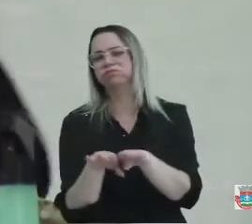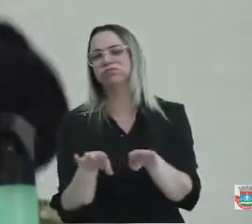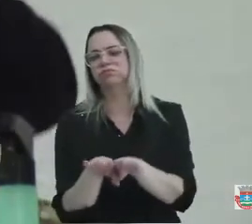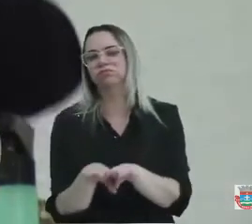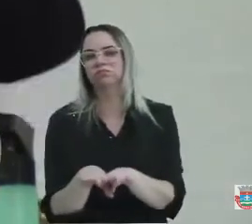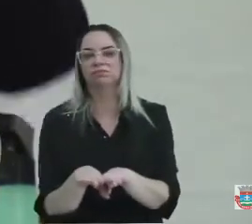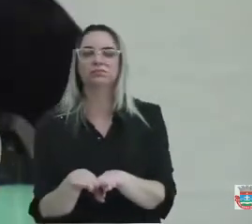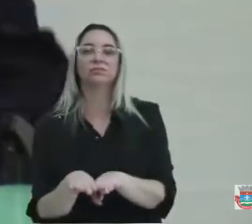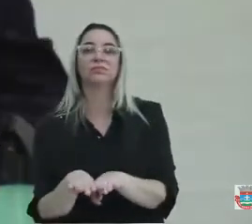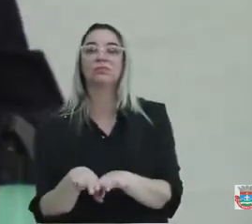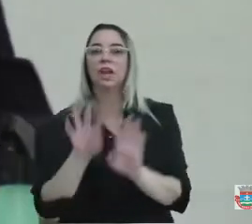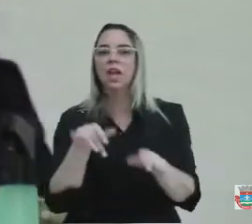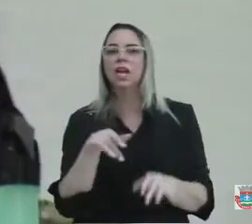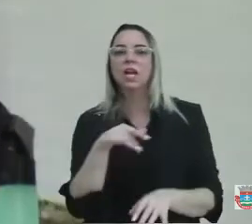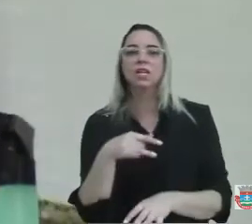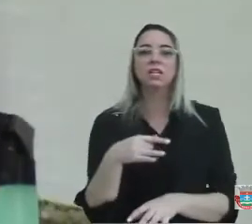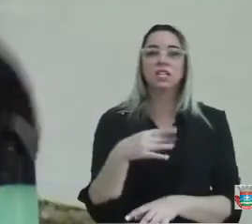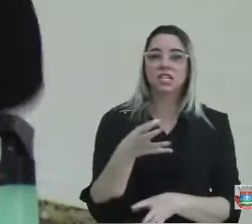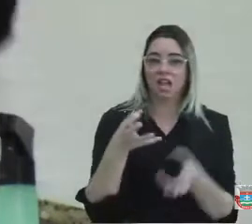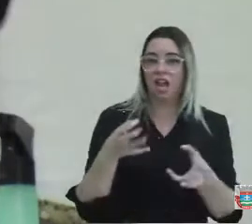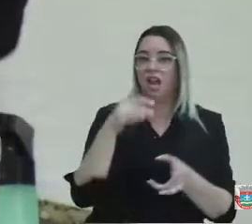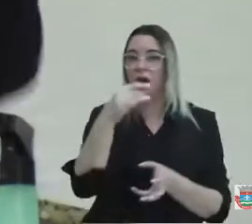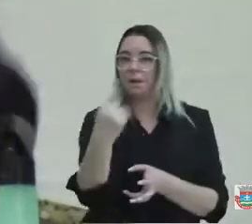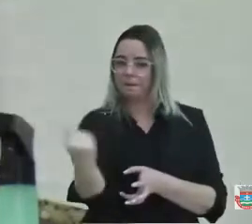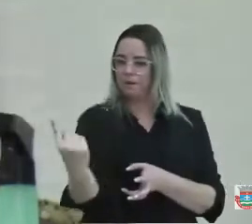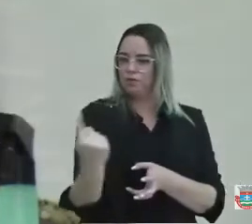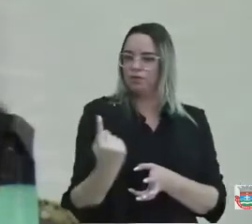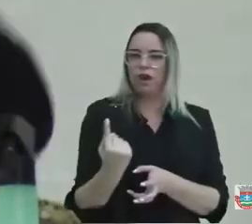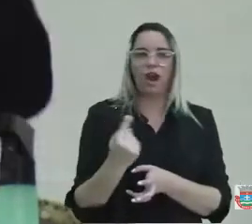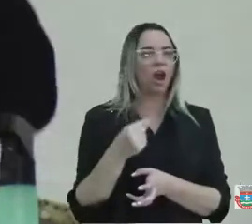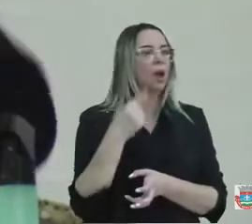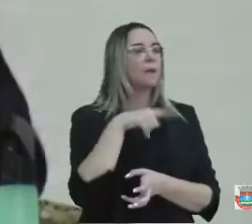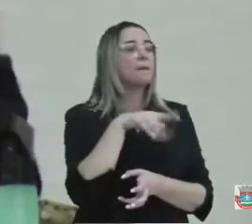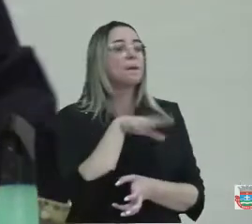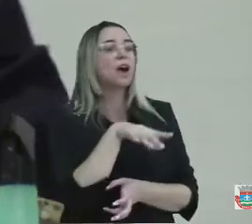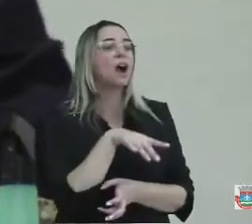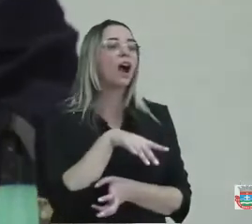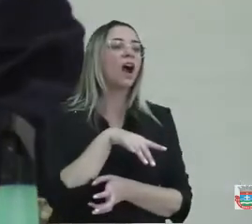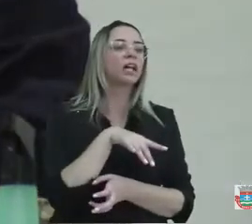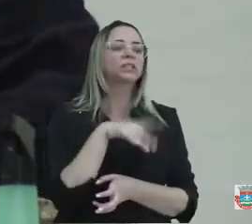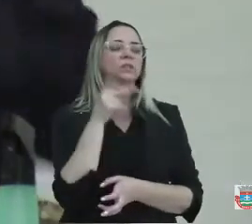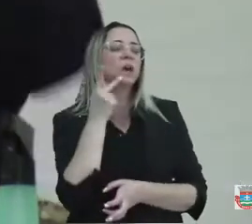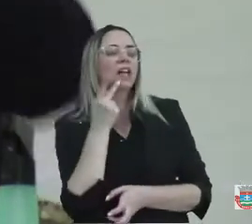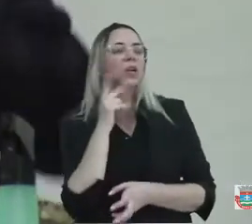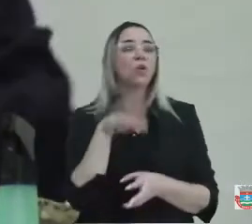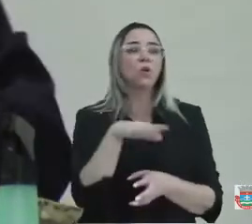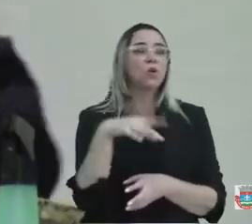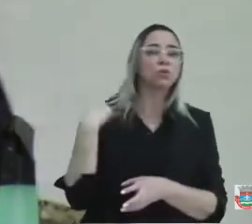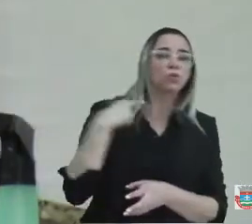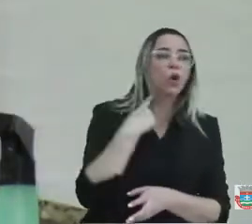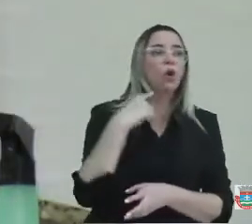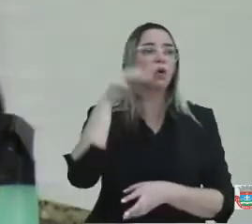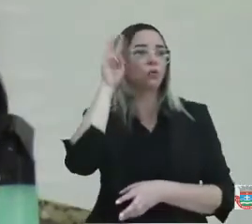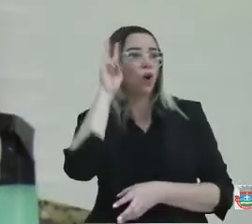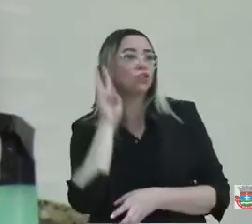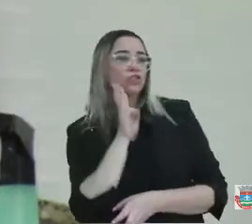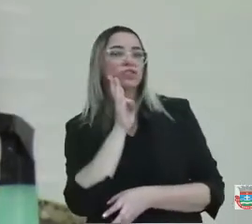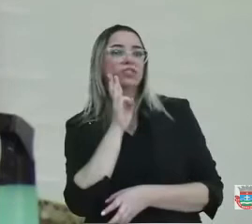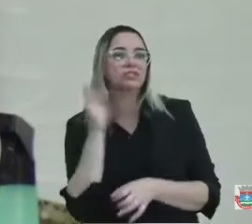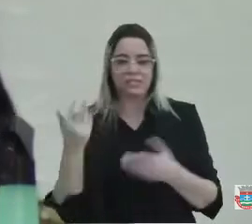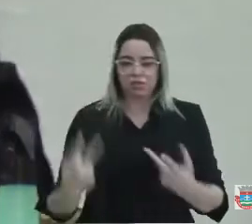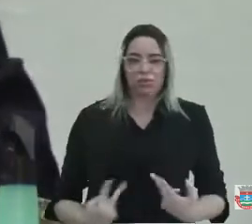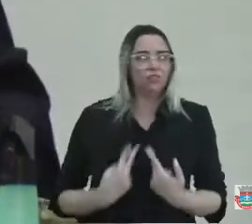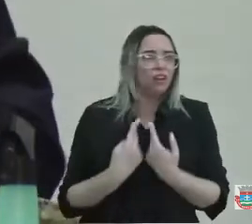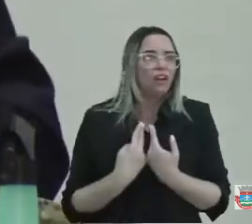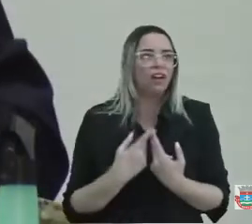que uma pessoa que diga, vem aqui e diga, ou me procure na rua, diga, padre, eu fui lá no escritório do Dr. Walsh, ele negou uma cirurgia.